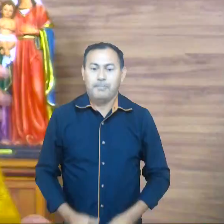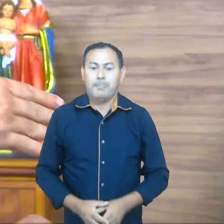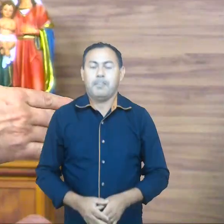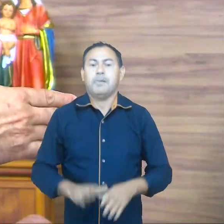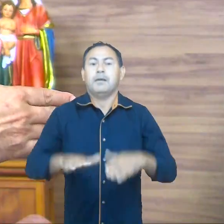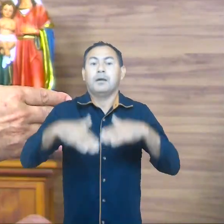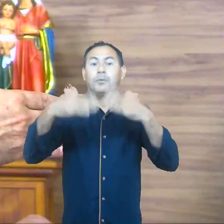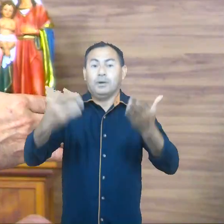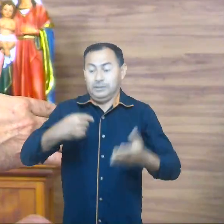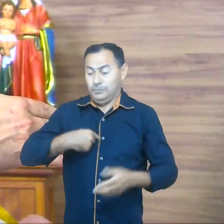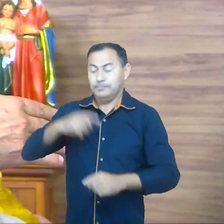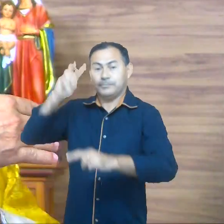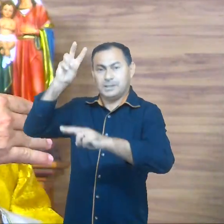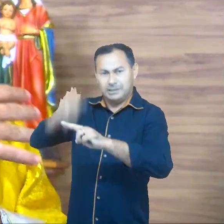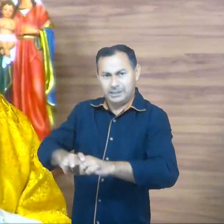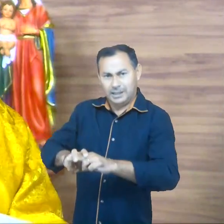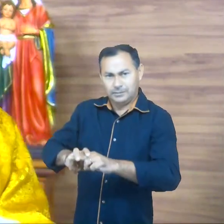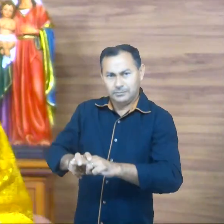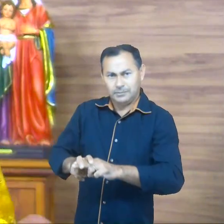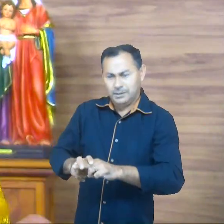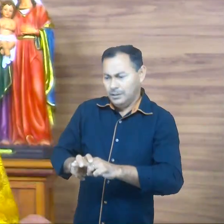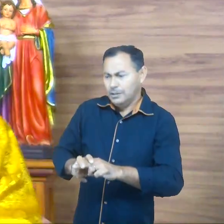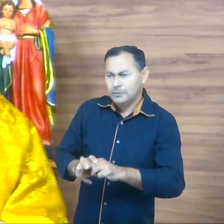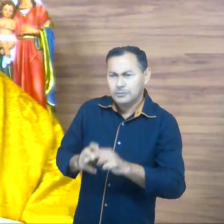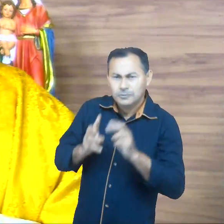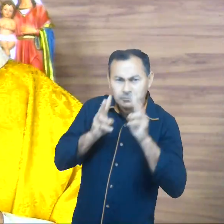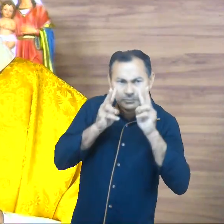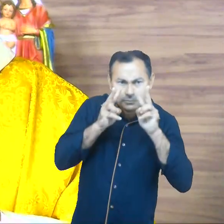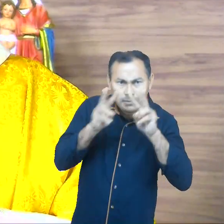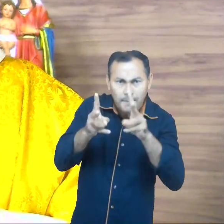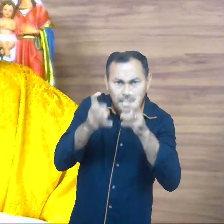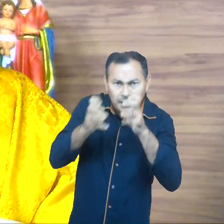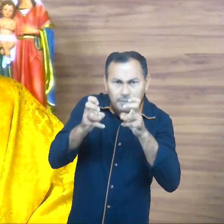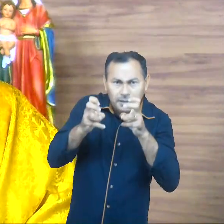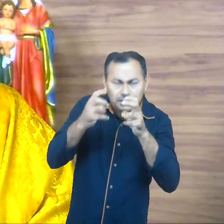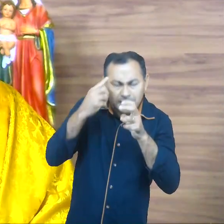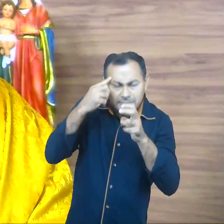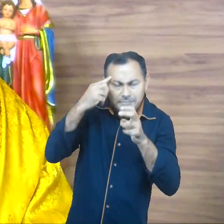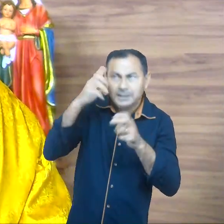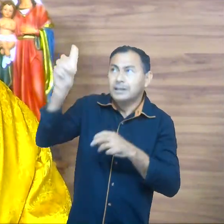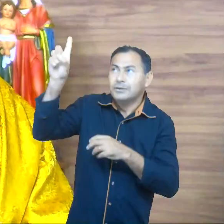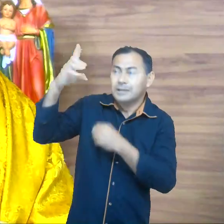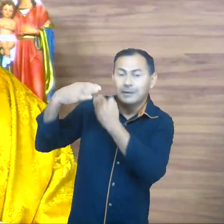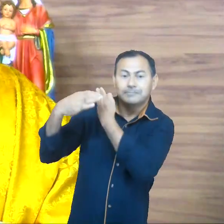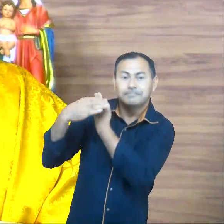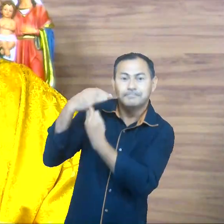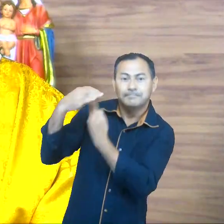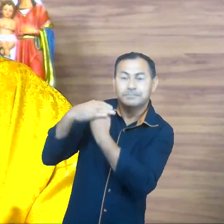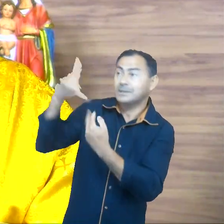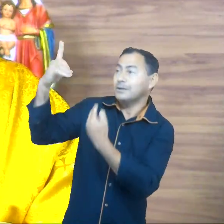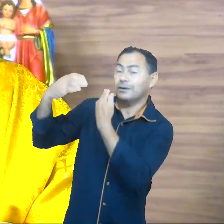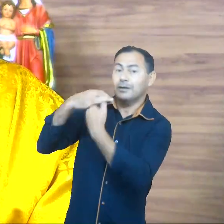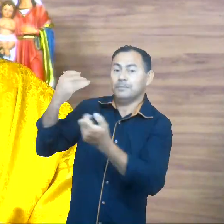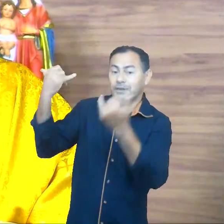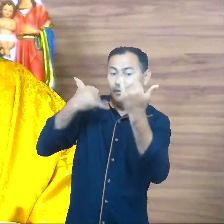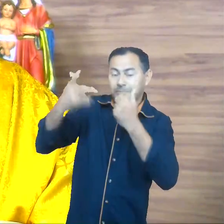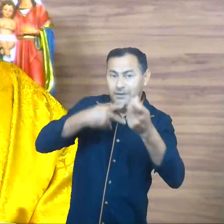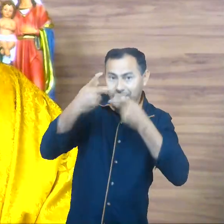Quando eu estava sentado, eu estava percebendo que Deus estava me orientando a dizer isto.